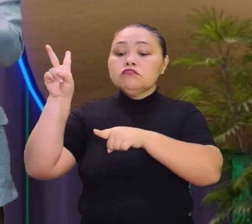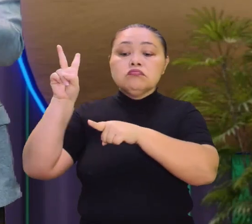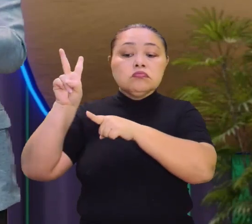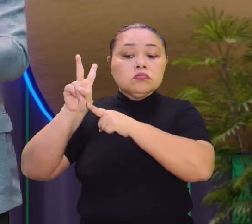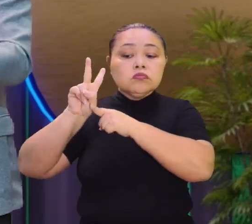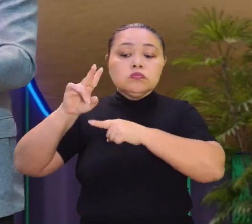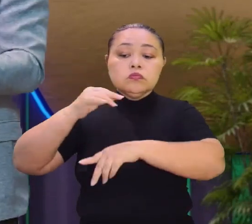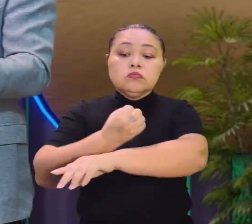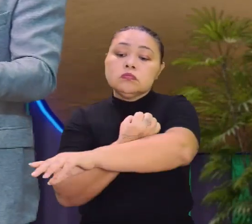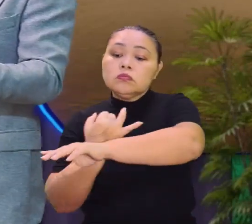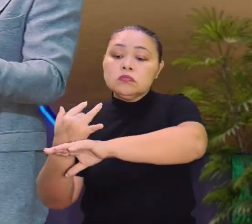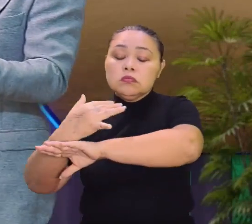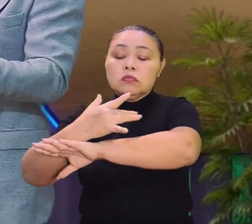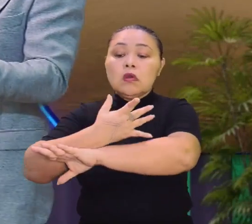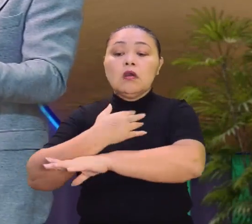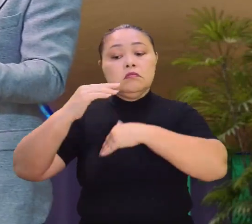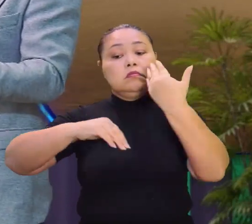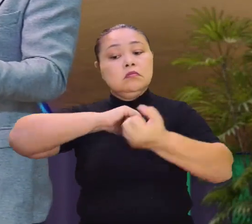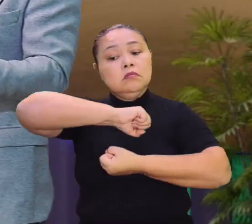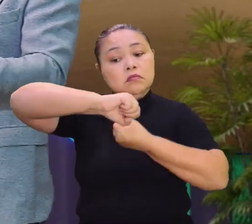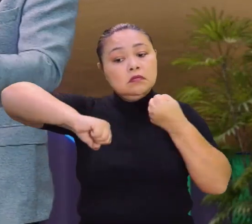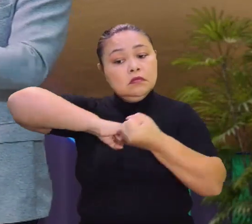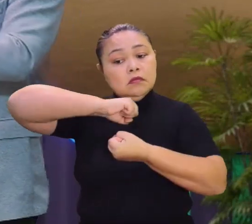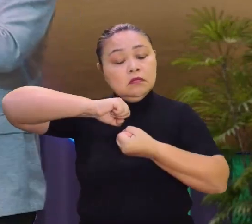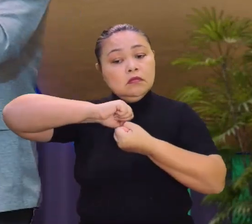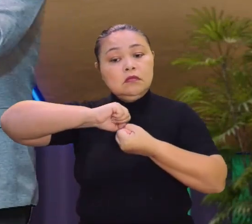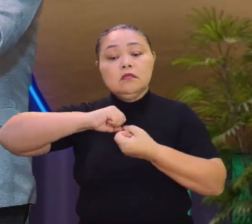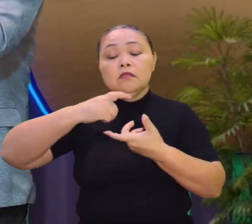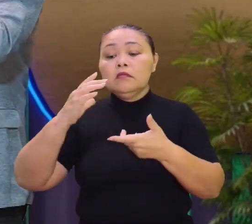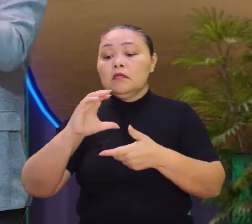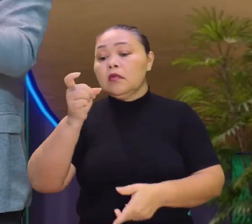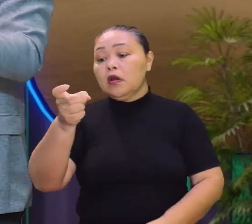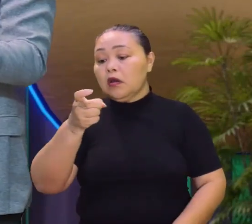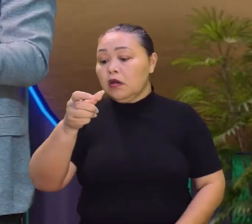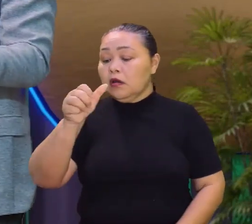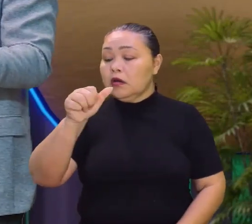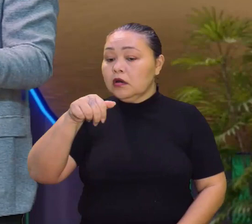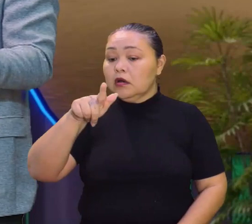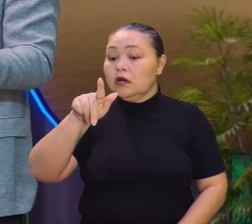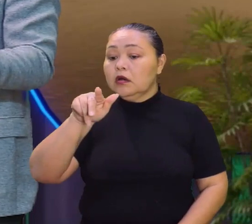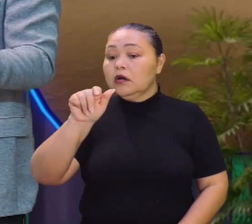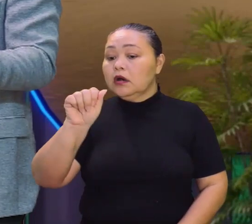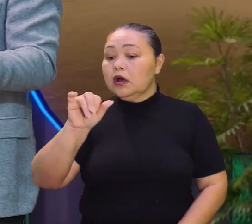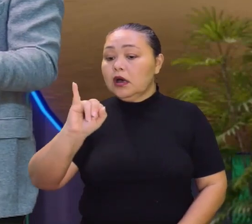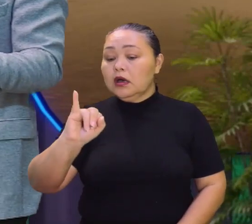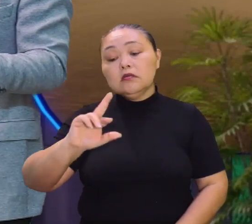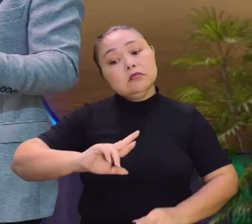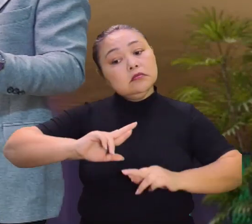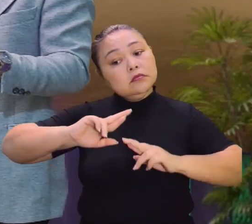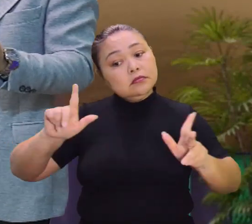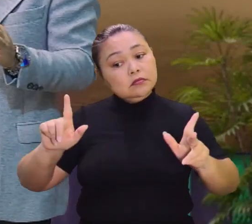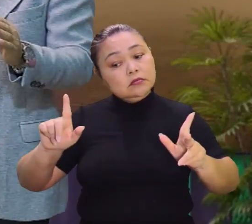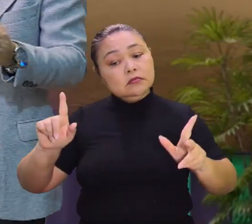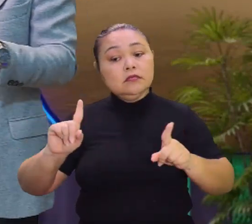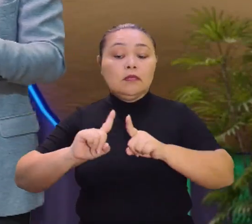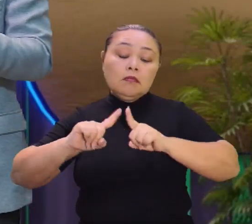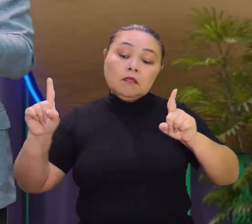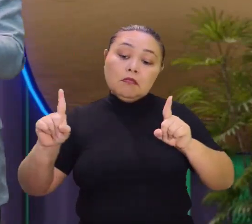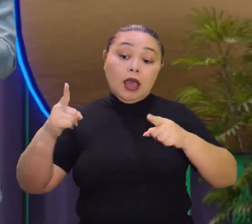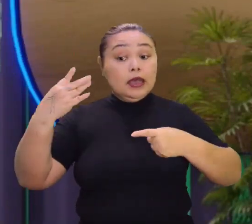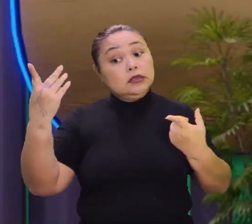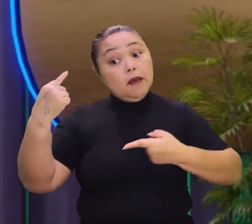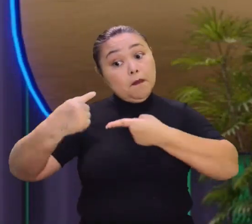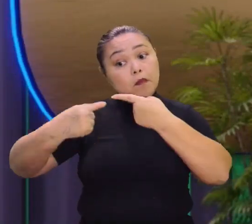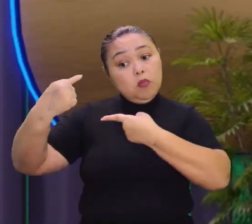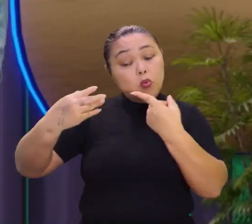ambiente e pelo desenvolvimento sustentável, Xangai poderia ser um pouco diferente. Com certeza. Né? Muito bem. Mas as políticas